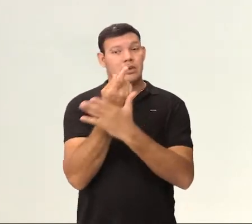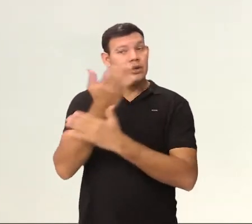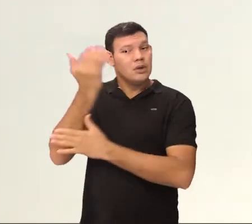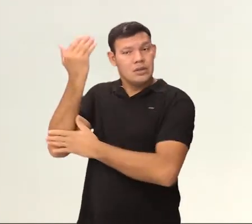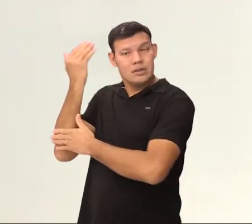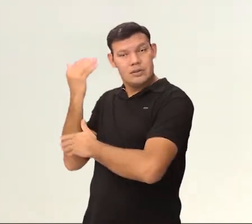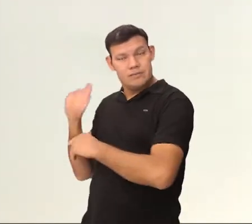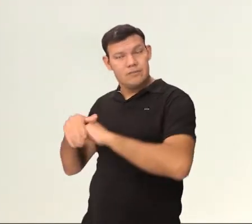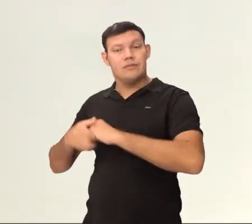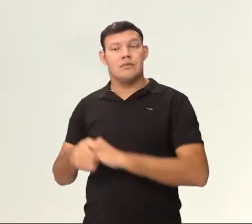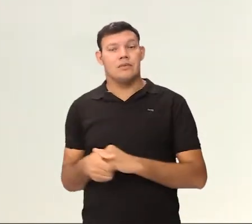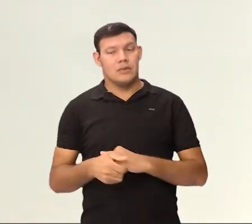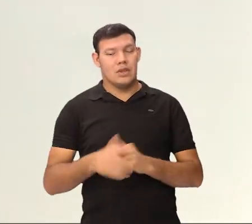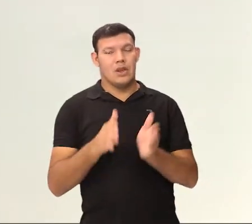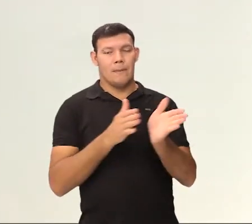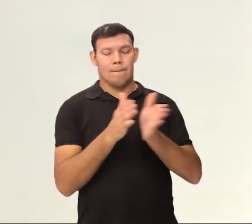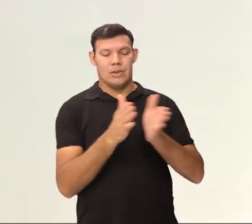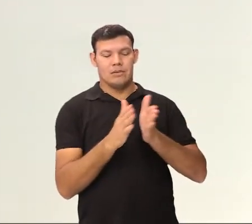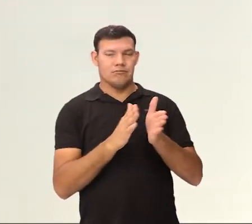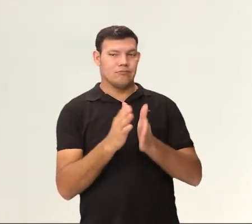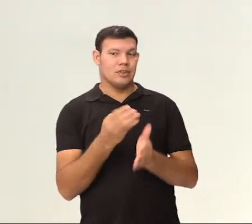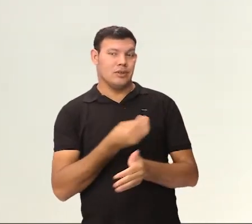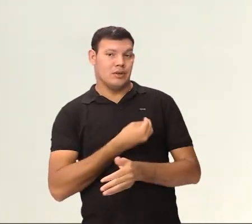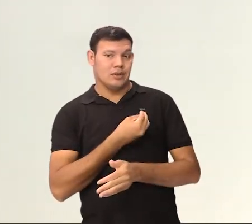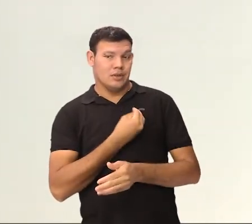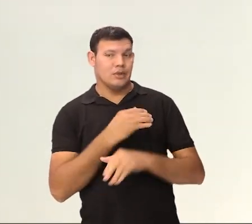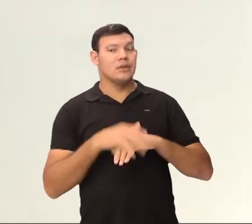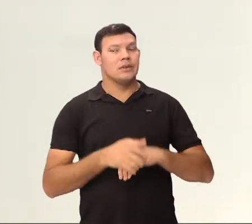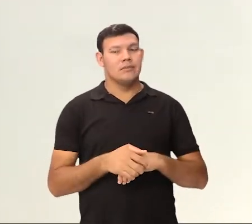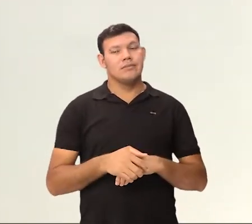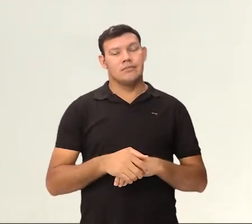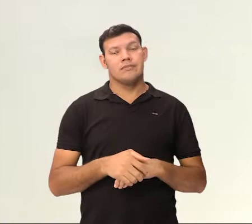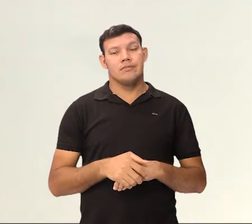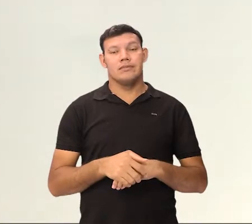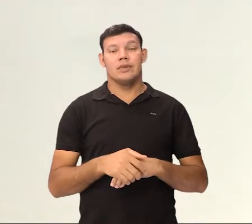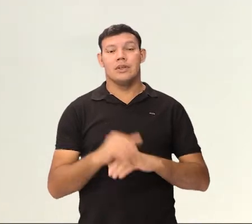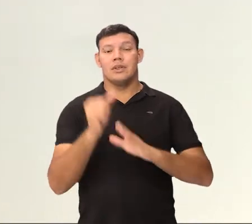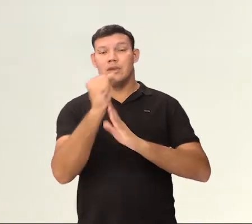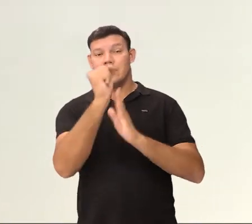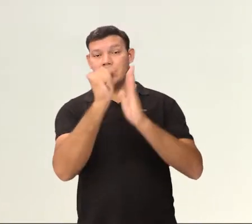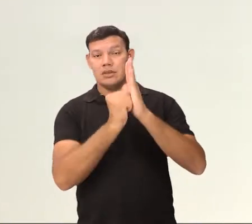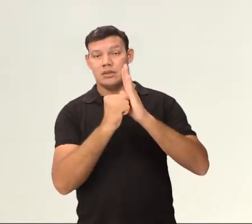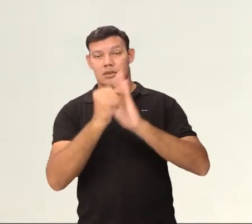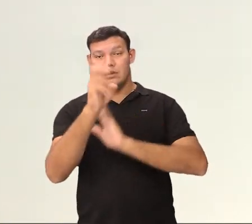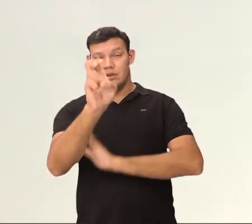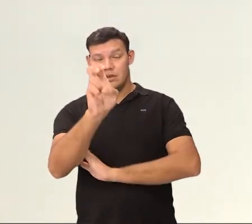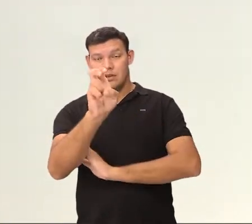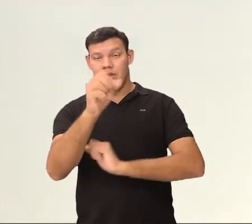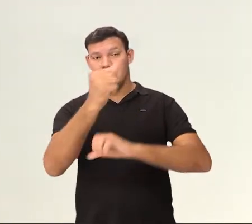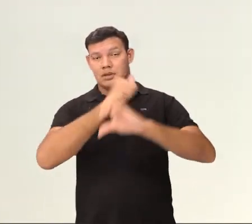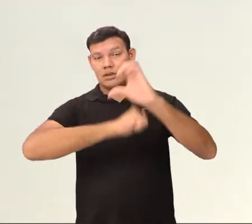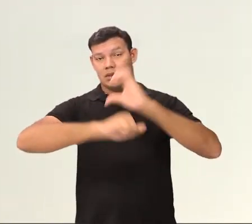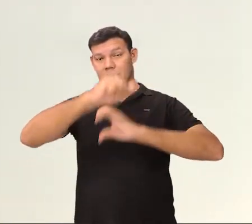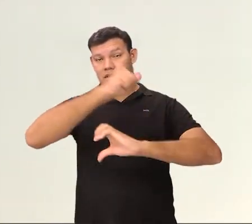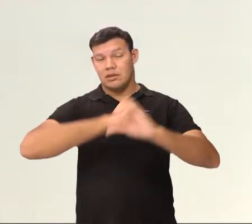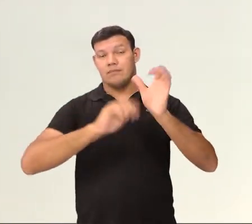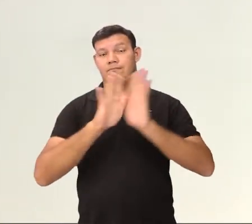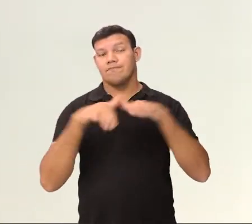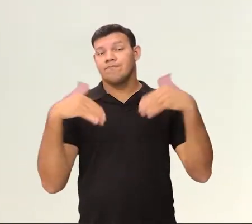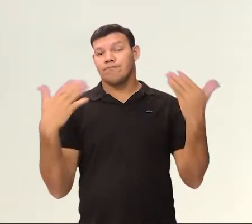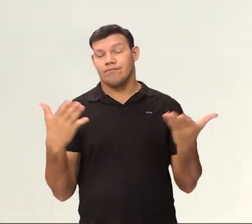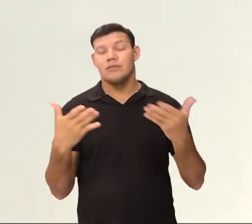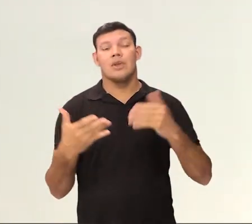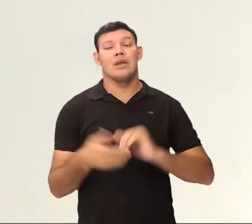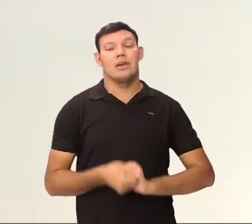passados naquele período em que ele viveu, que aí está datado como século V a.C. Mas vamos lá, continuando.